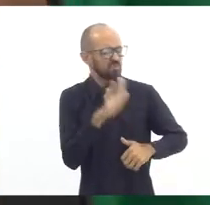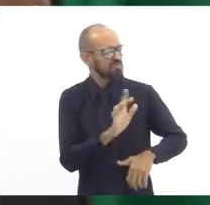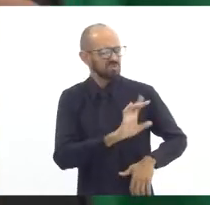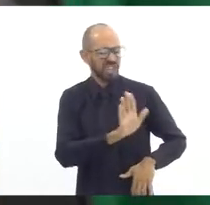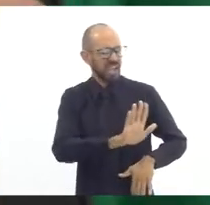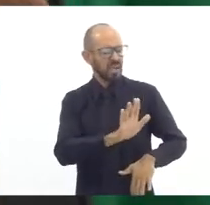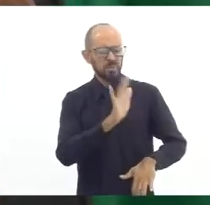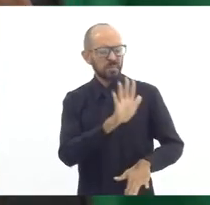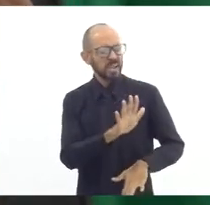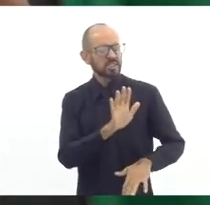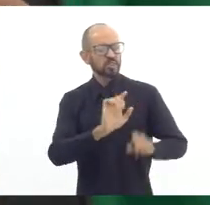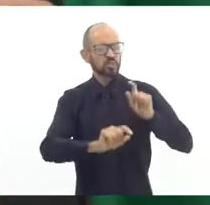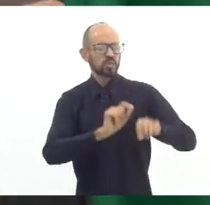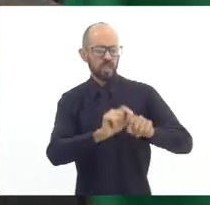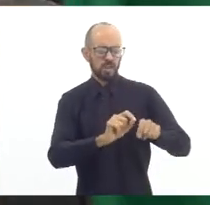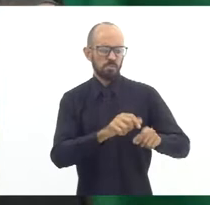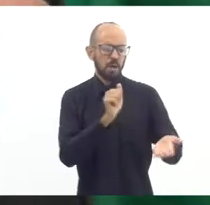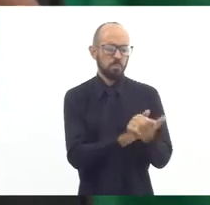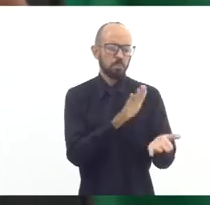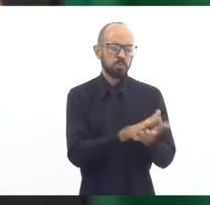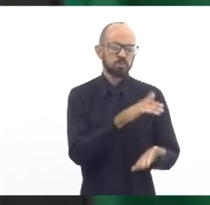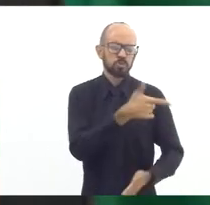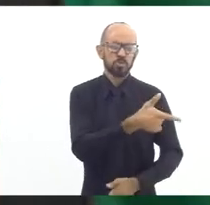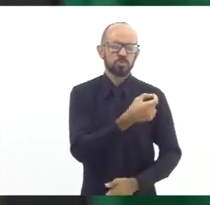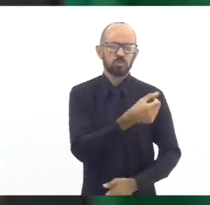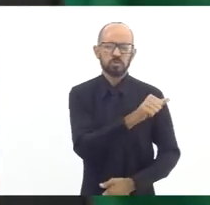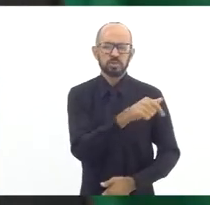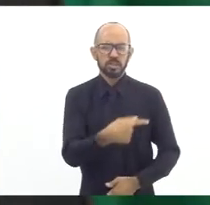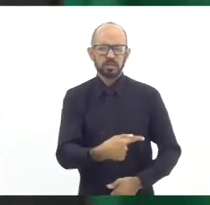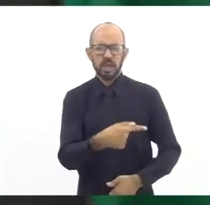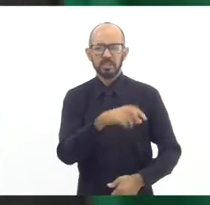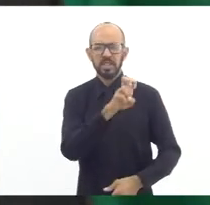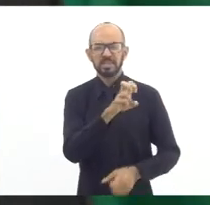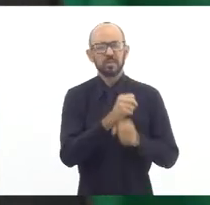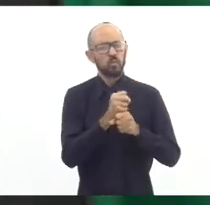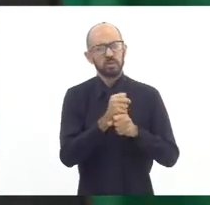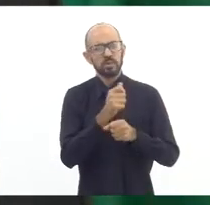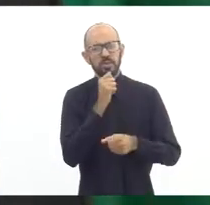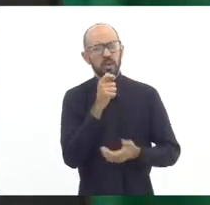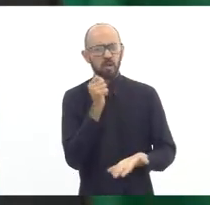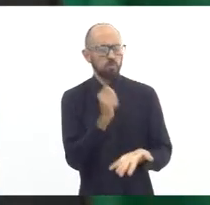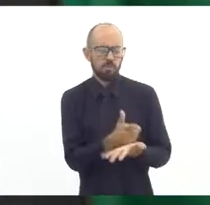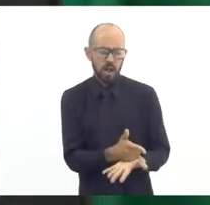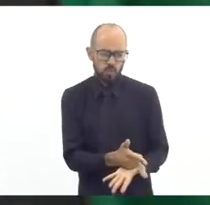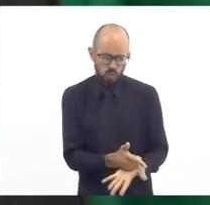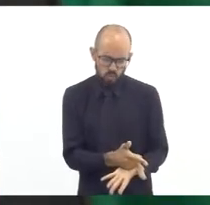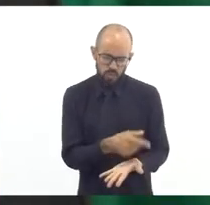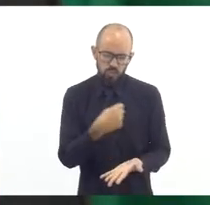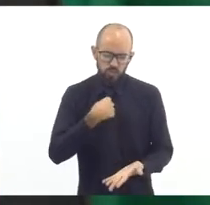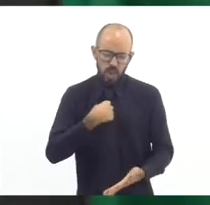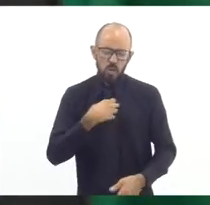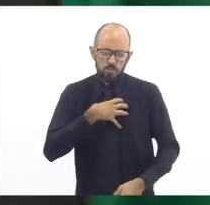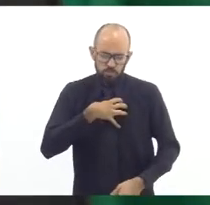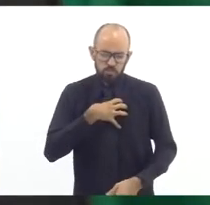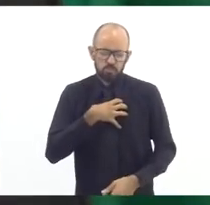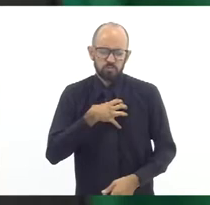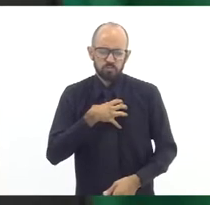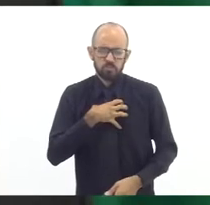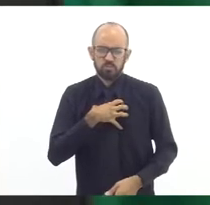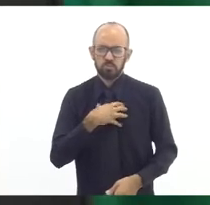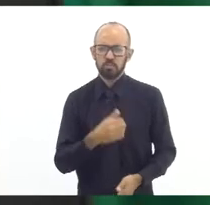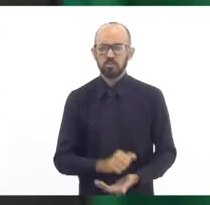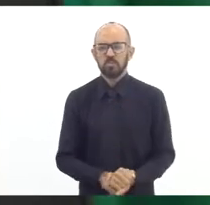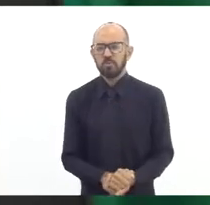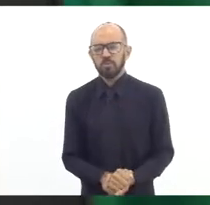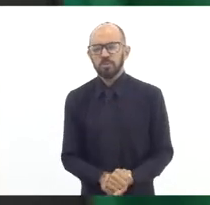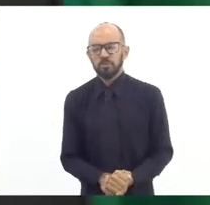que uma multa de 2017, há 5 anos, não está sendo paga. Esse é o nosso sentir. A segunda